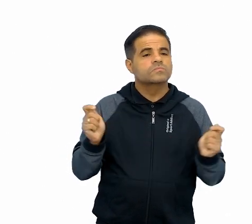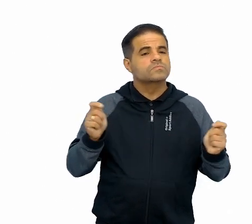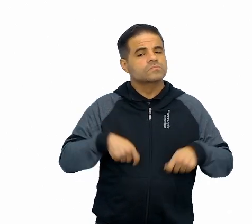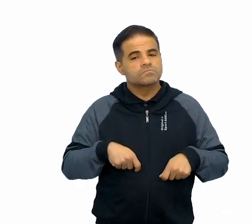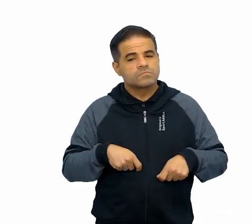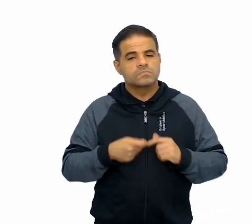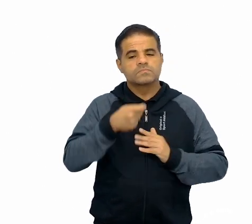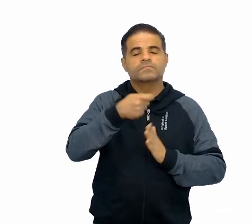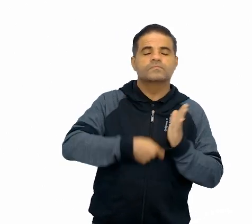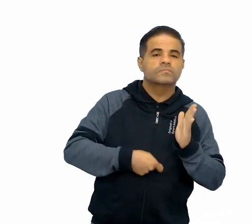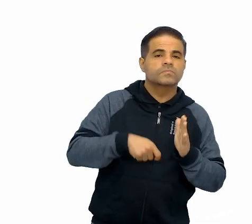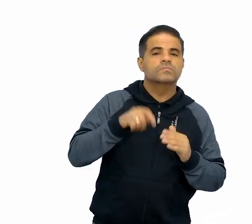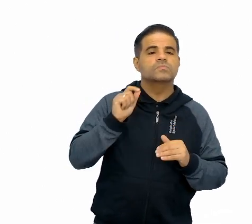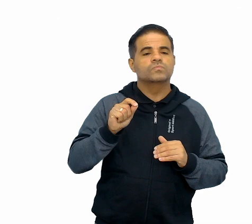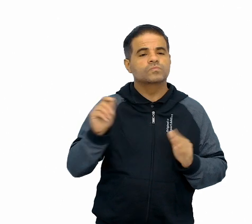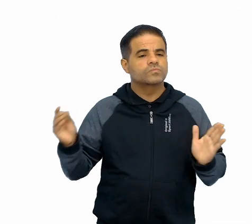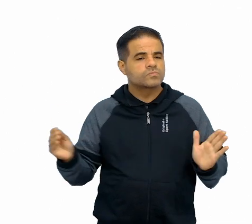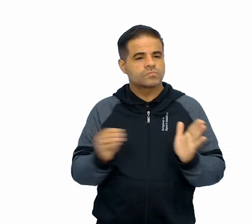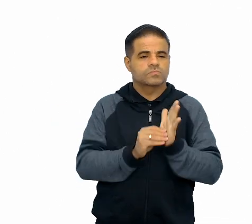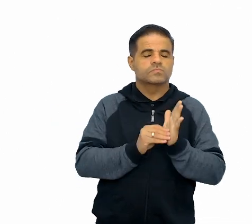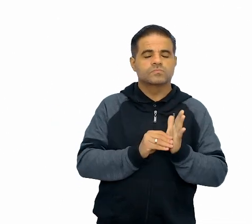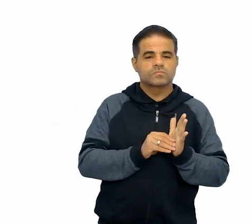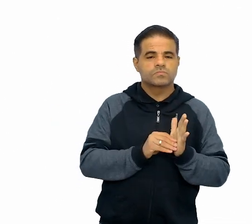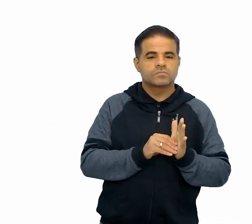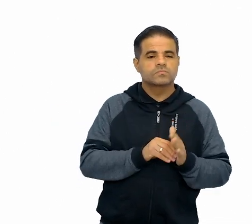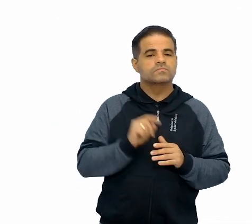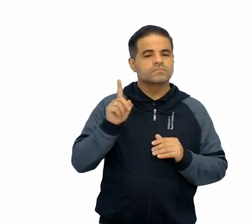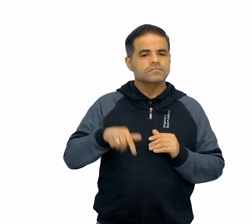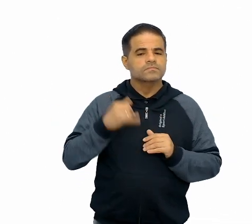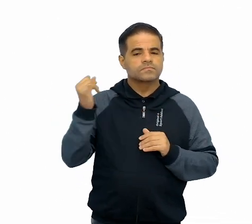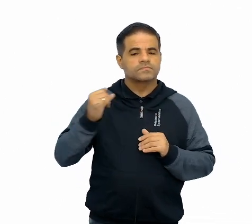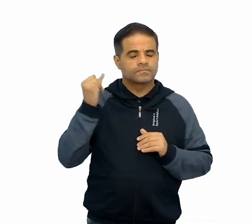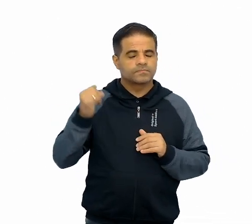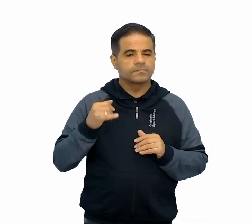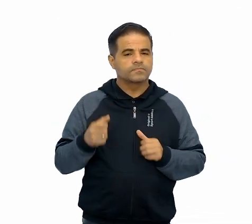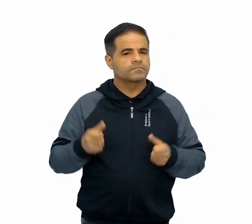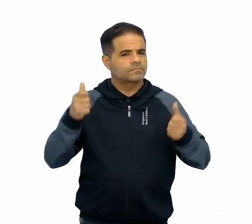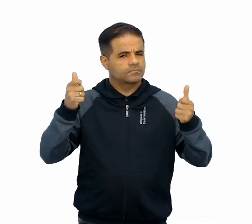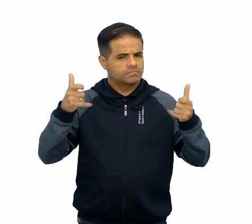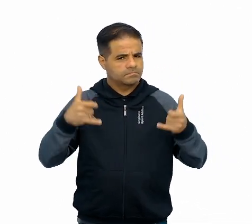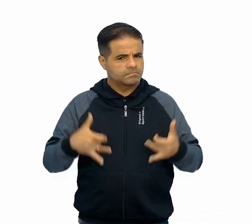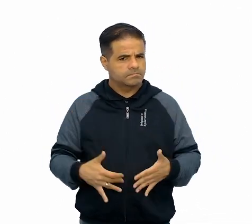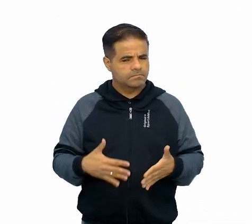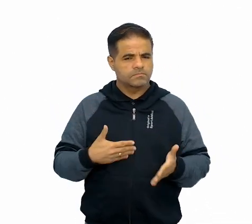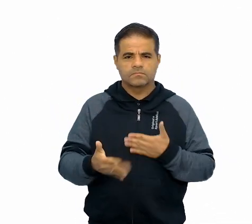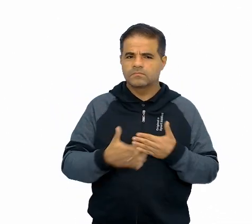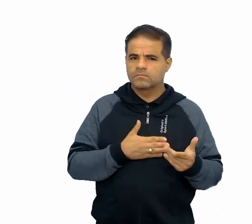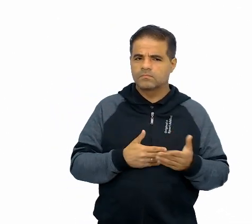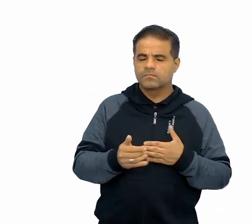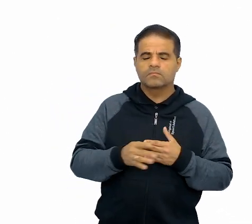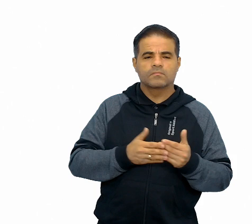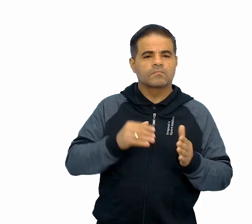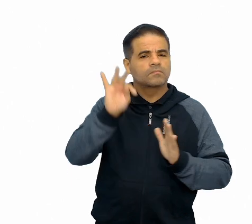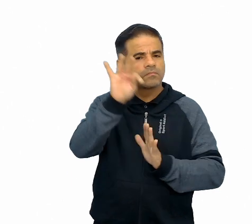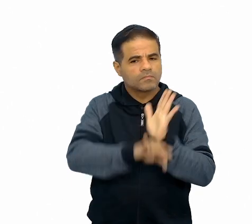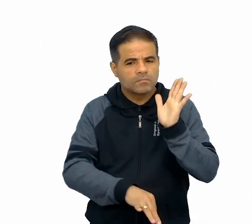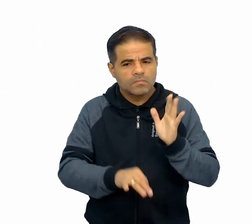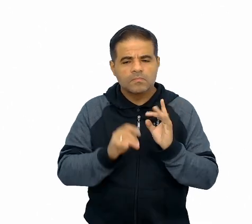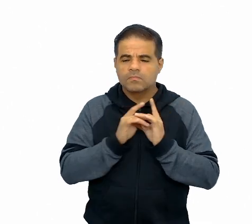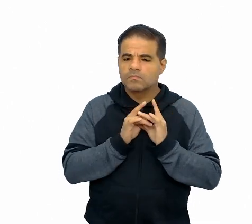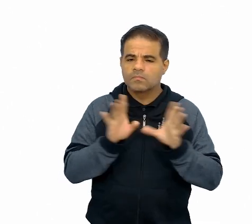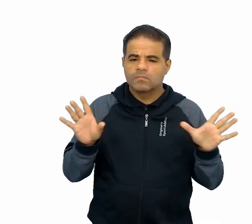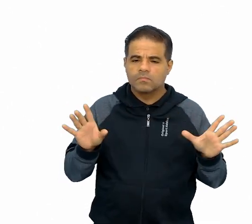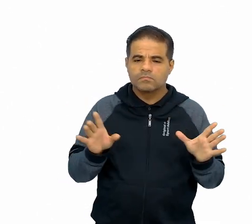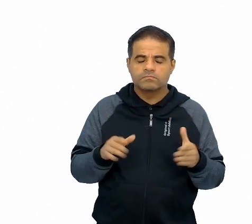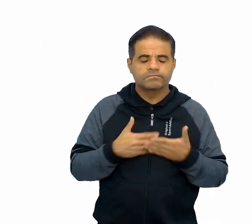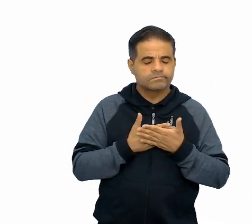estar escrito, o que está escrito. Mas é importante dizer que não é qualquer texto que permite esse tipo